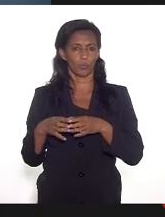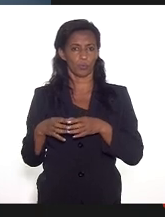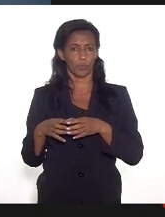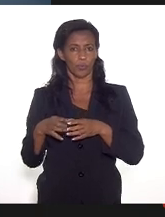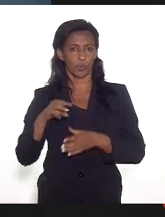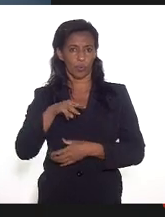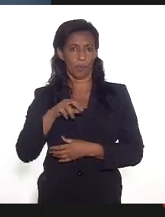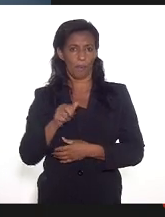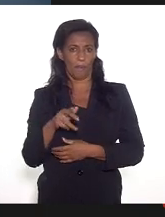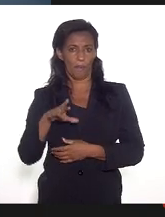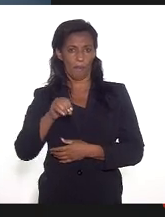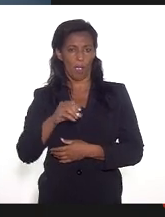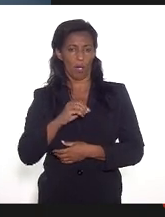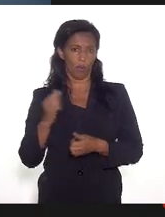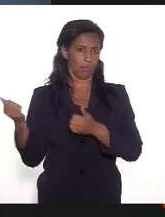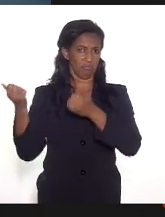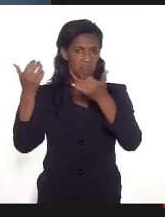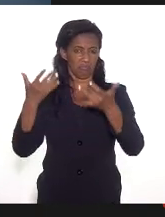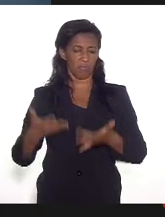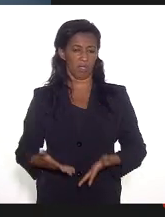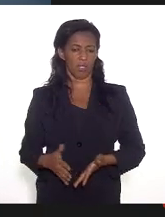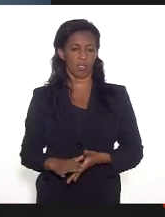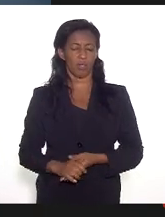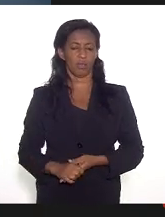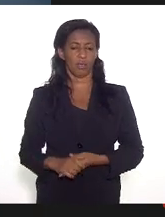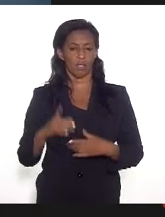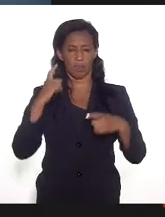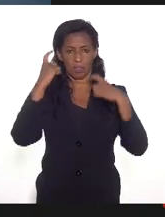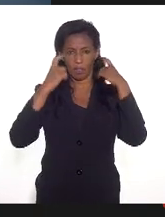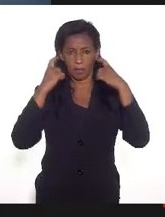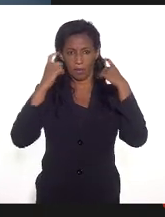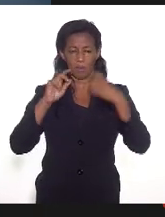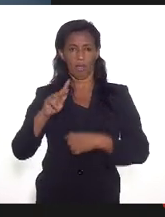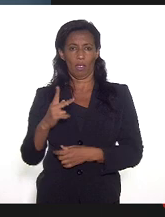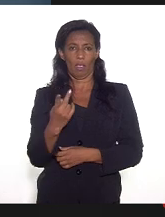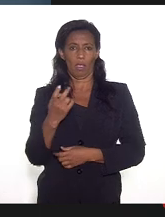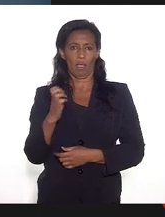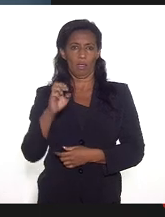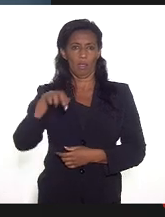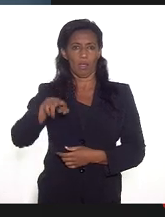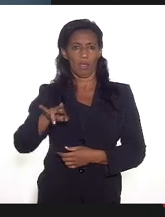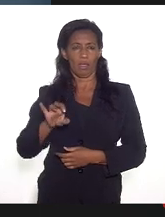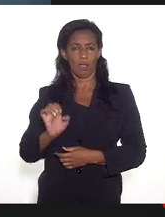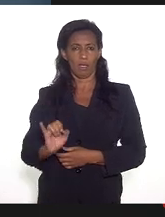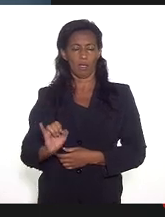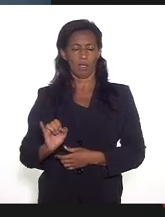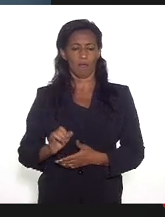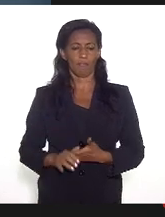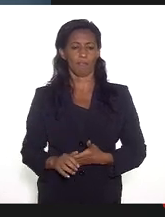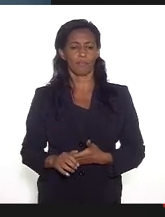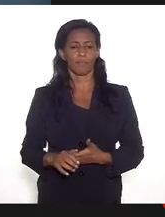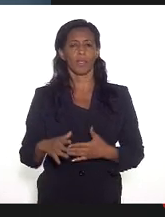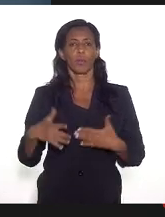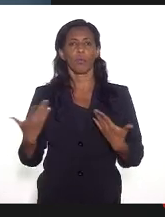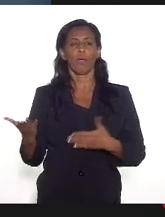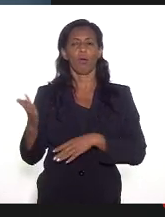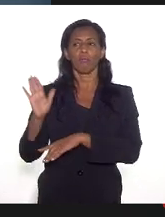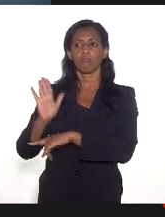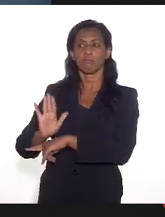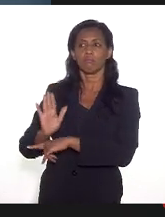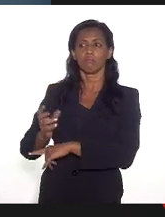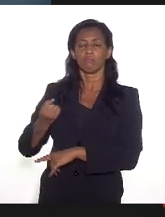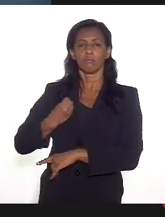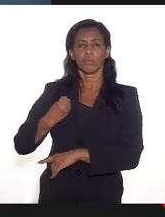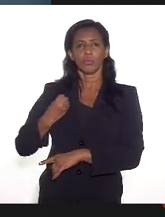doutor Mauro, né? Que a preocupação do Henrique é em relação a qual a contribuição em números